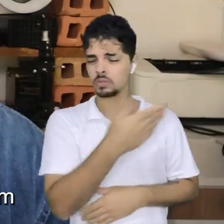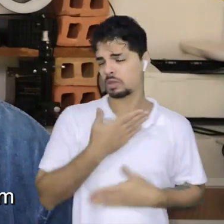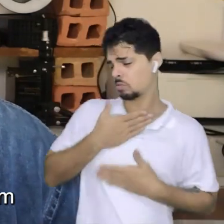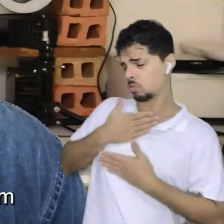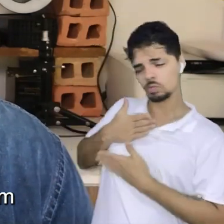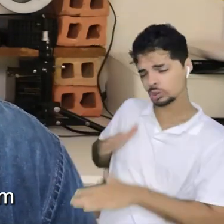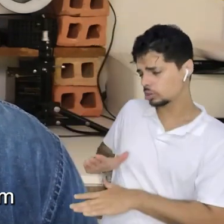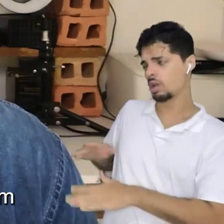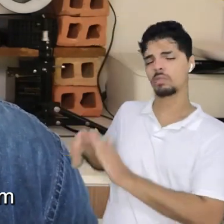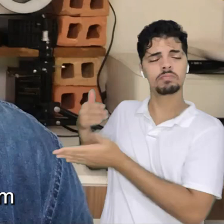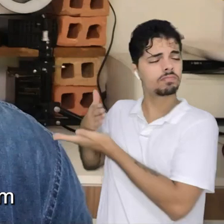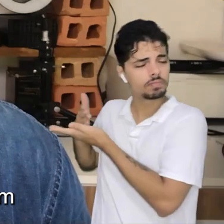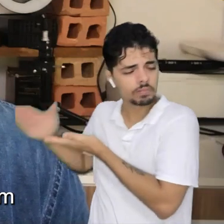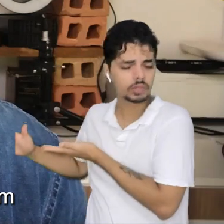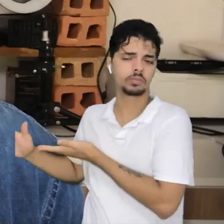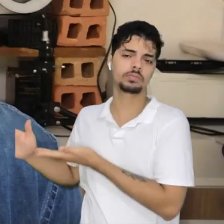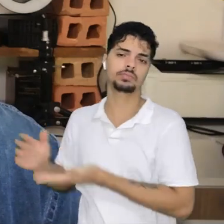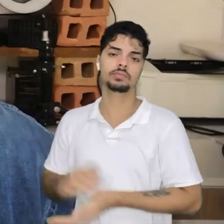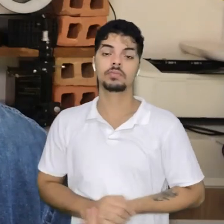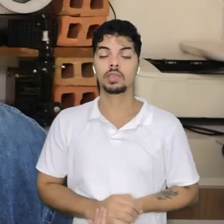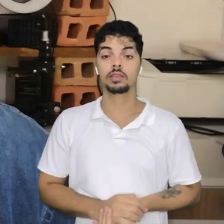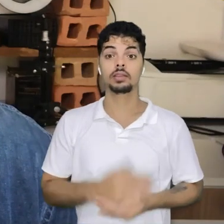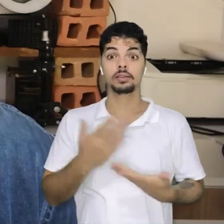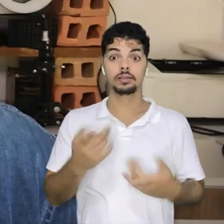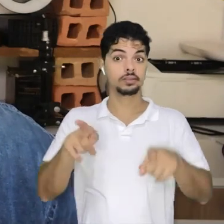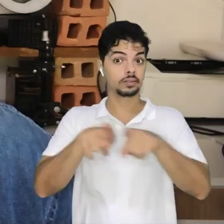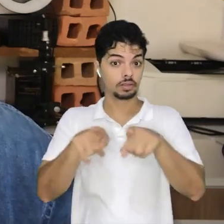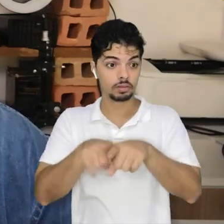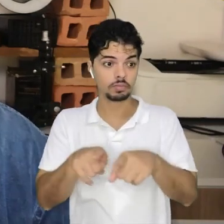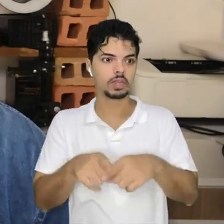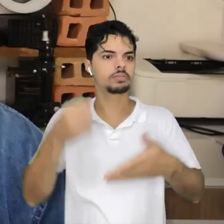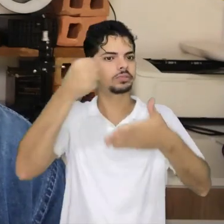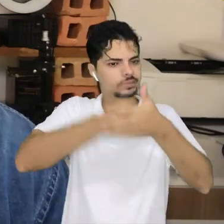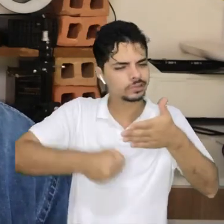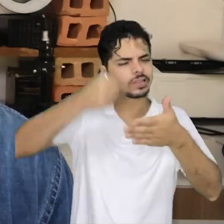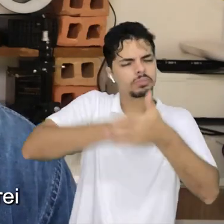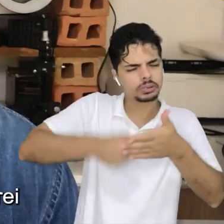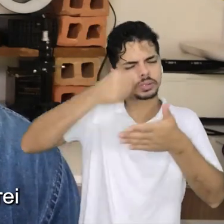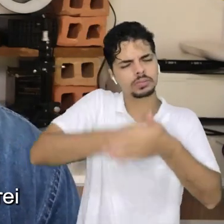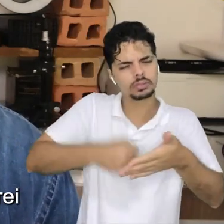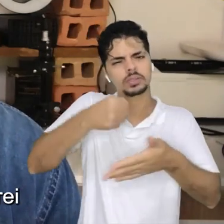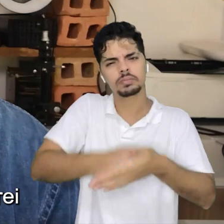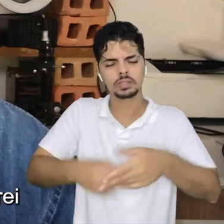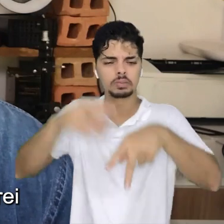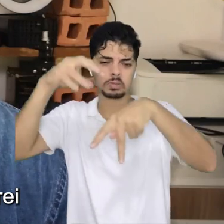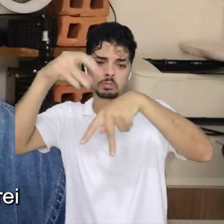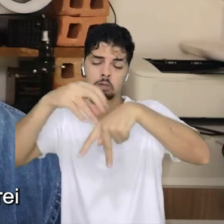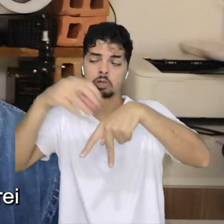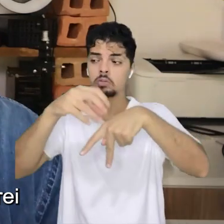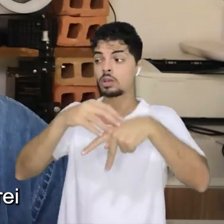quanto ao norte houve suspeitas e receios em reconhecer um império liderado por Nobre europeu afinal de contas